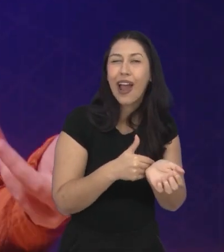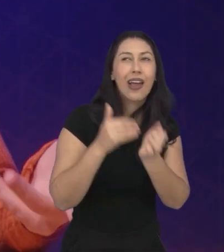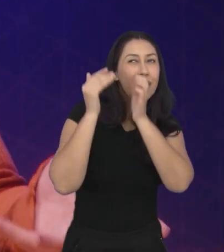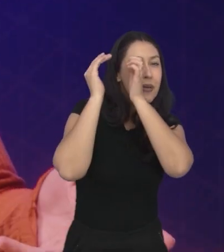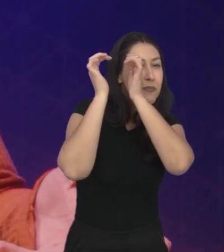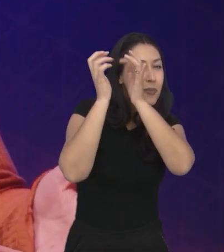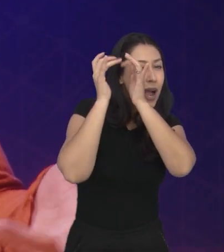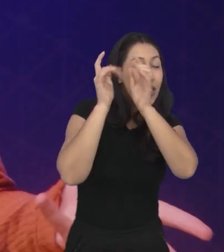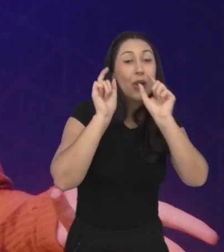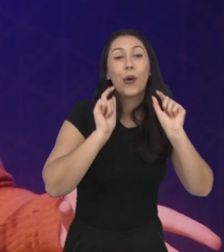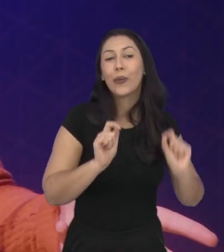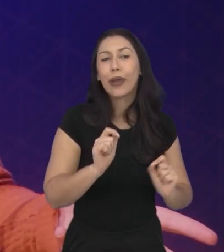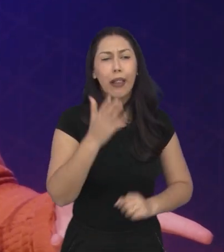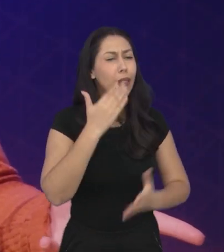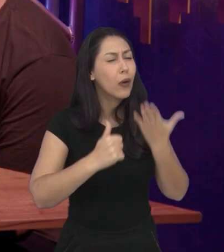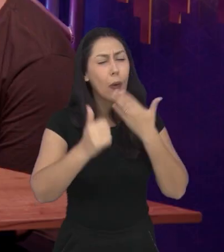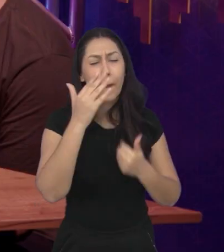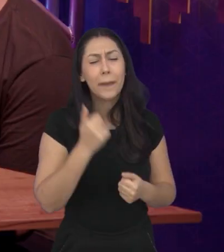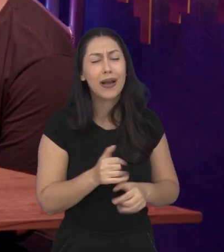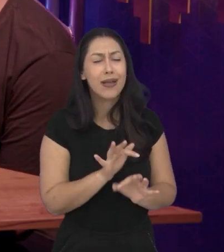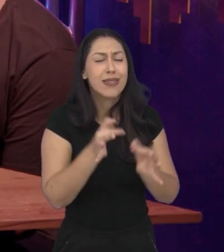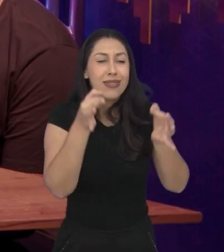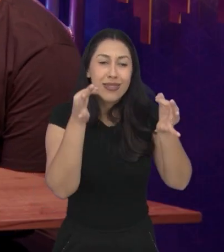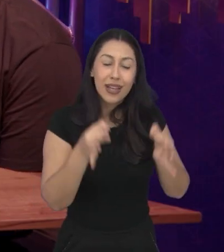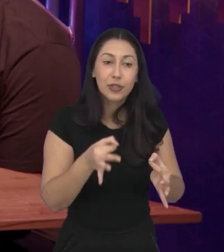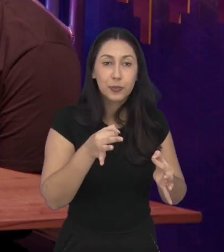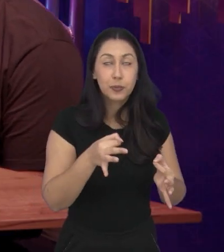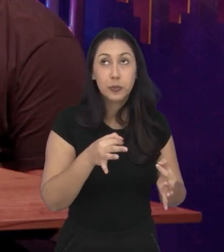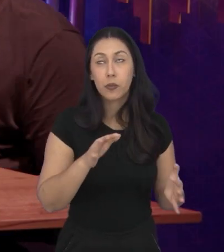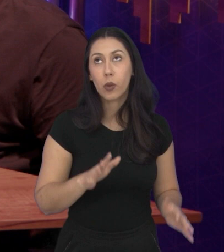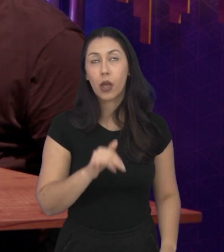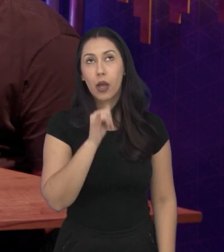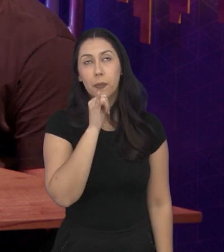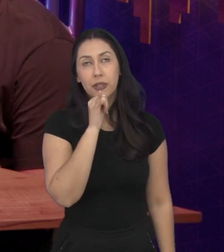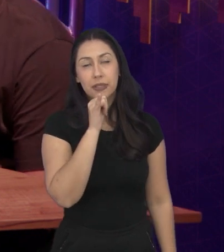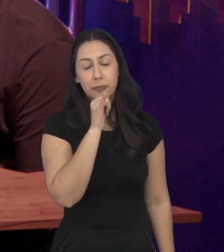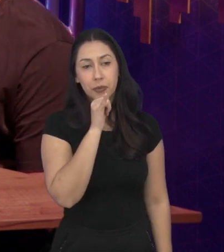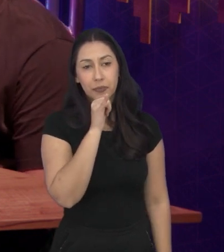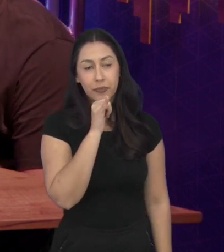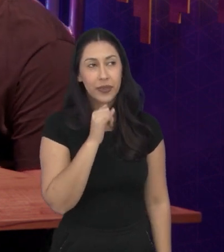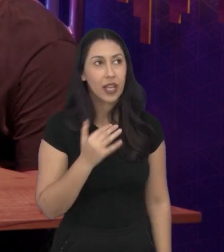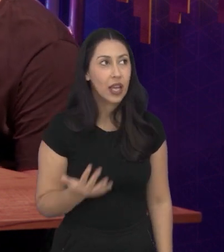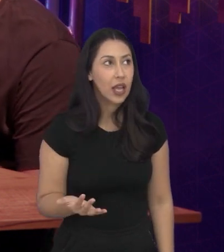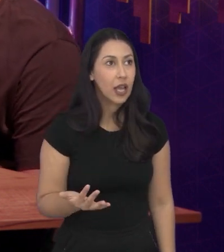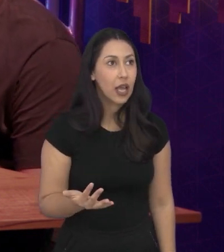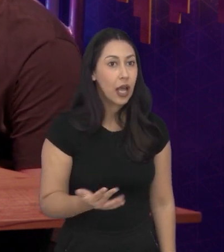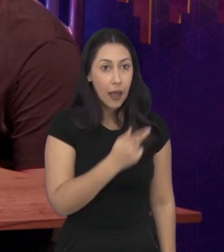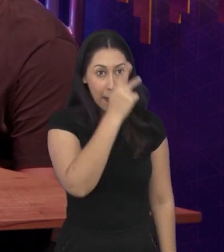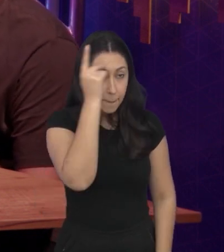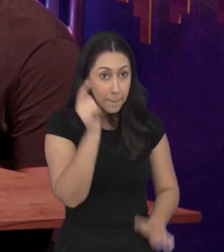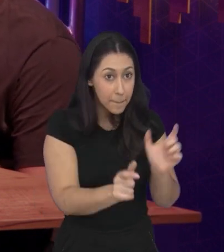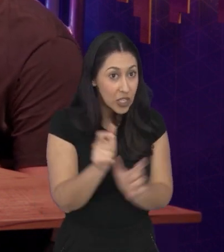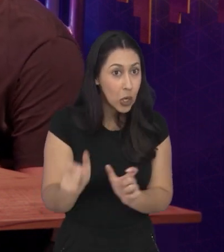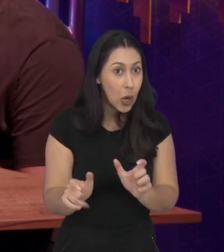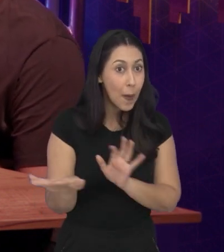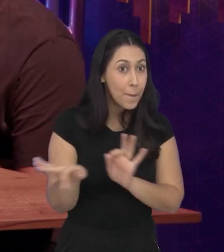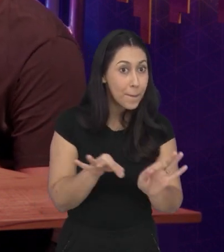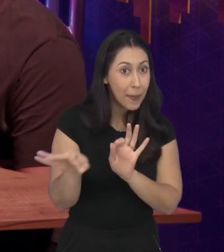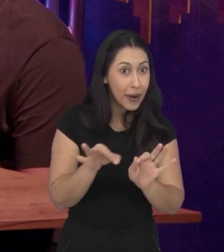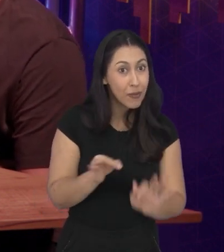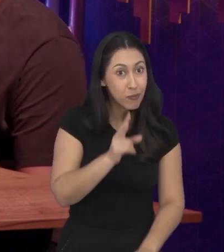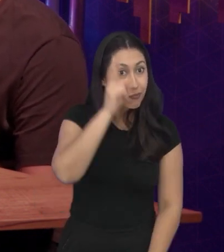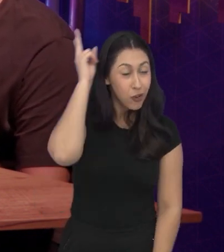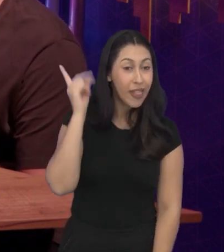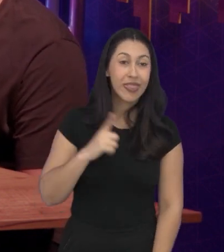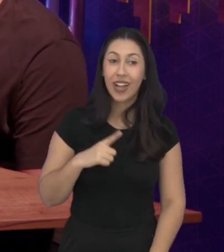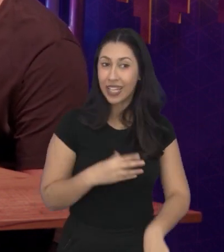né, para o pensamento é se alimentar bem. E a gente sabe disso, né? A gente sabe que, por exemplo, às vezes quando a galera tá numa época